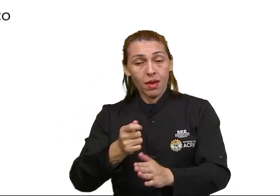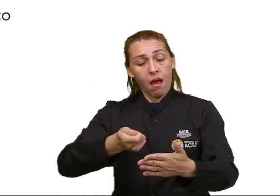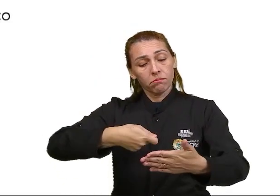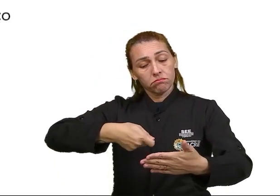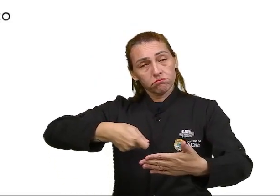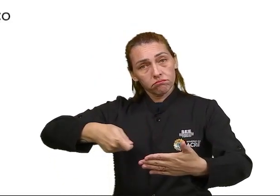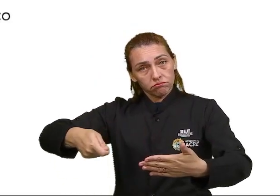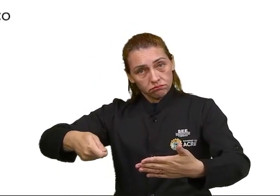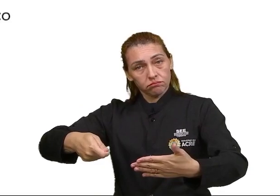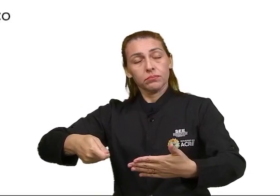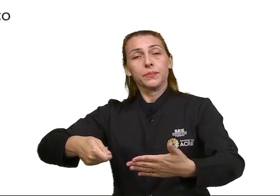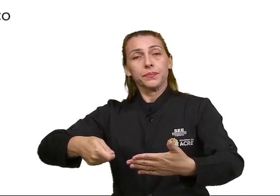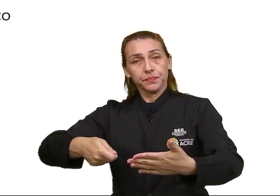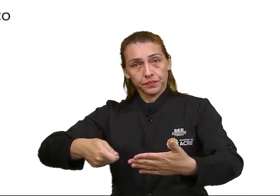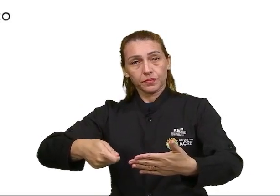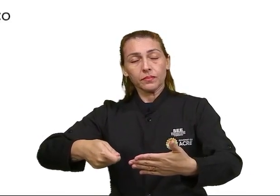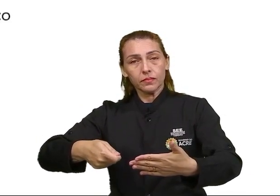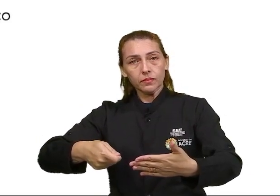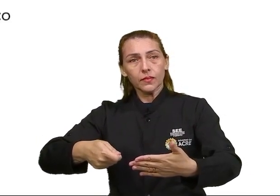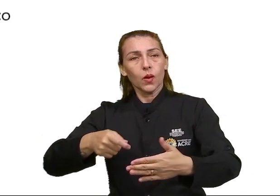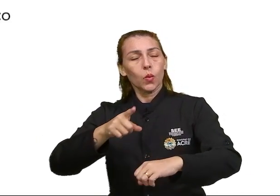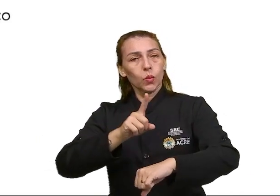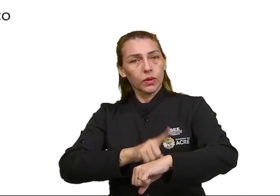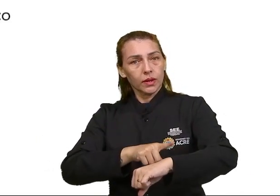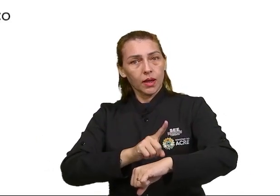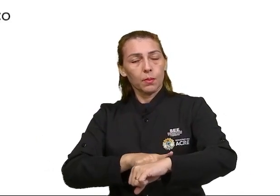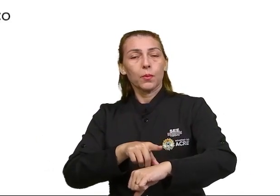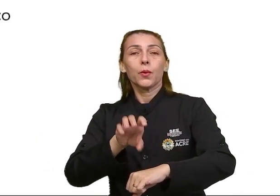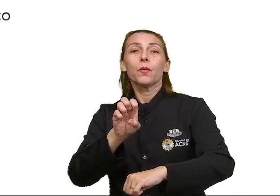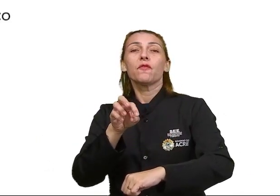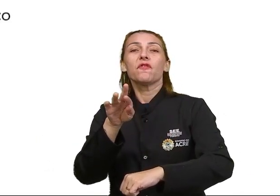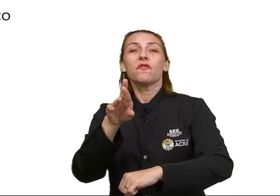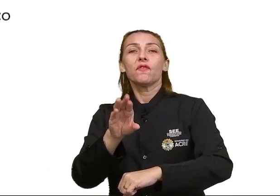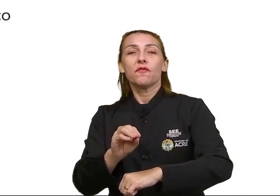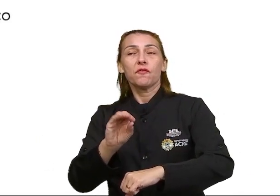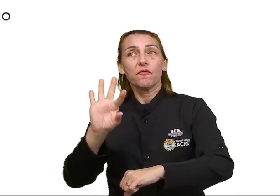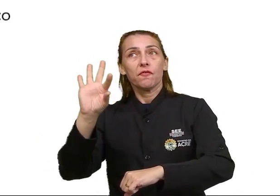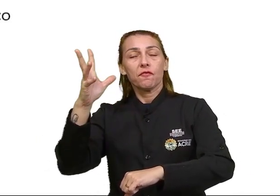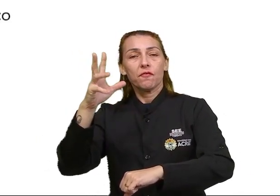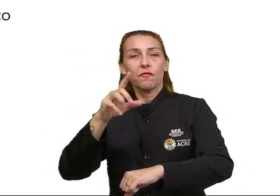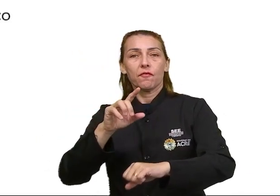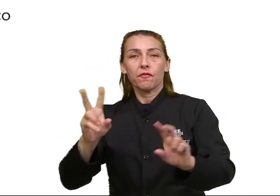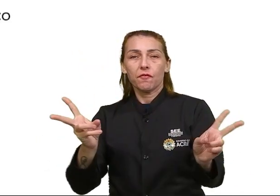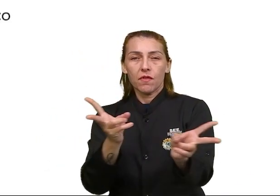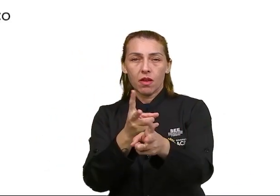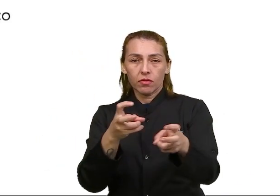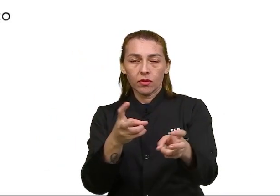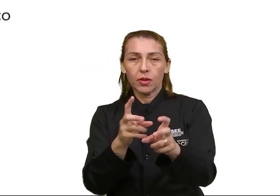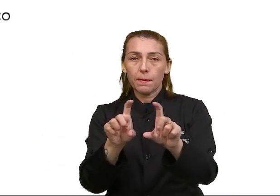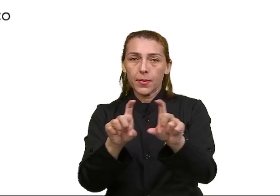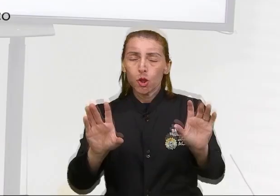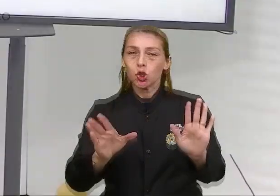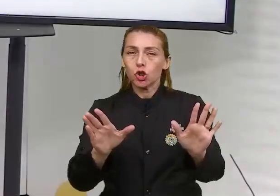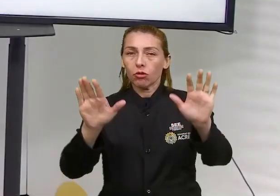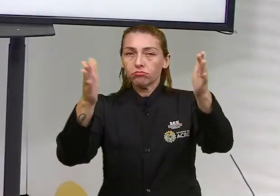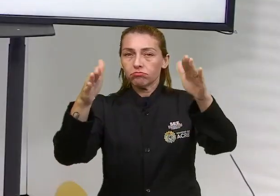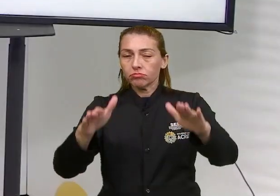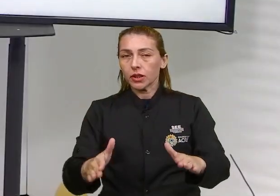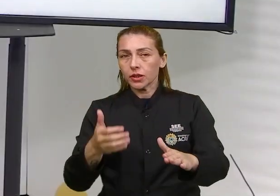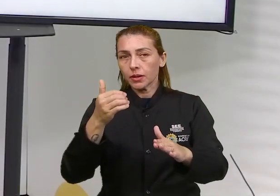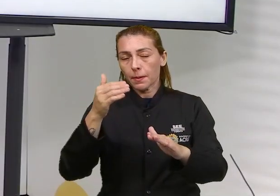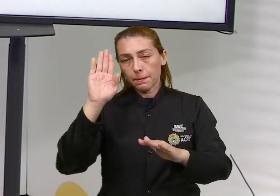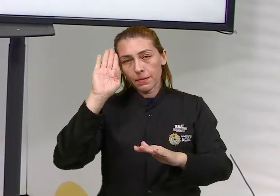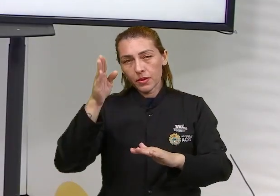anotados. Érico Veríssimo, O Tempo e o Vento. Pessoal, nesse pequeno trecho aqui, a gente já analisa uma das